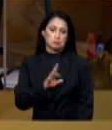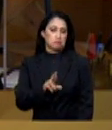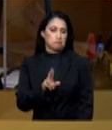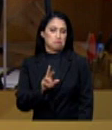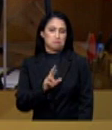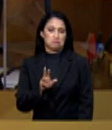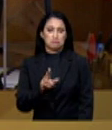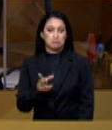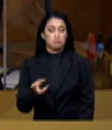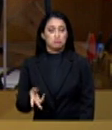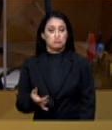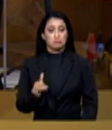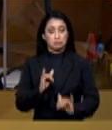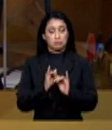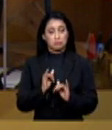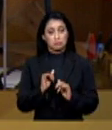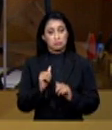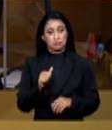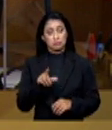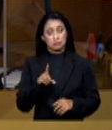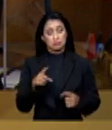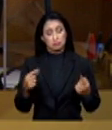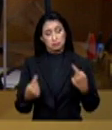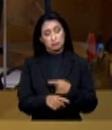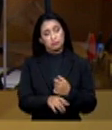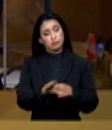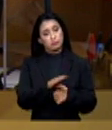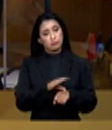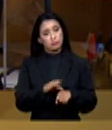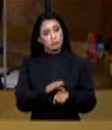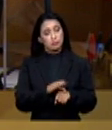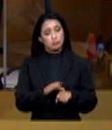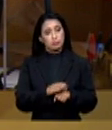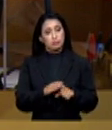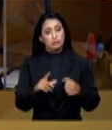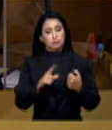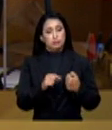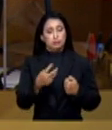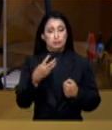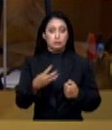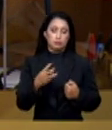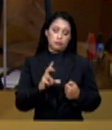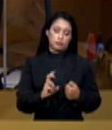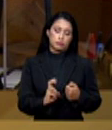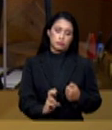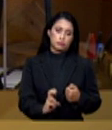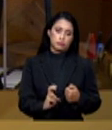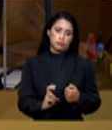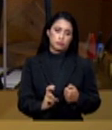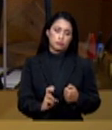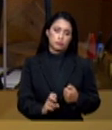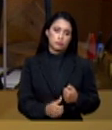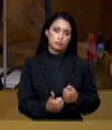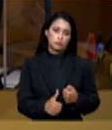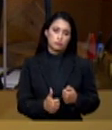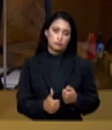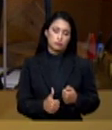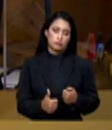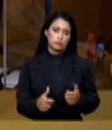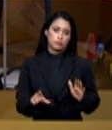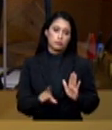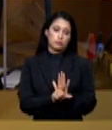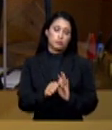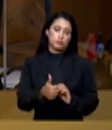que devemos declarar a inconstitucionalidade dos artigos 3º 5º e 11